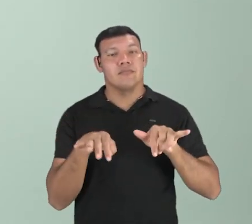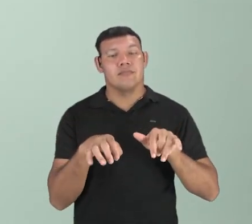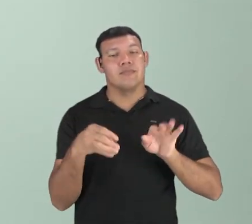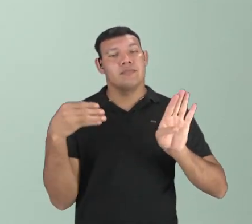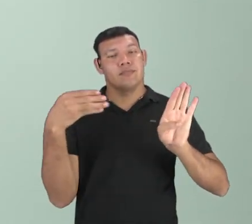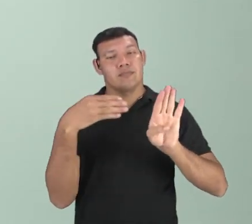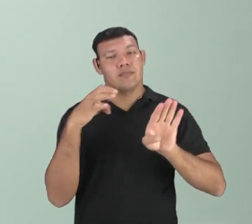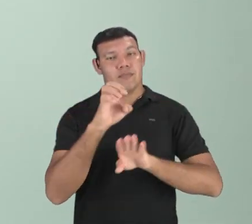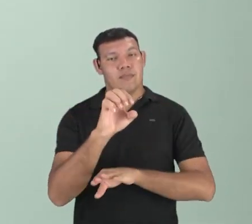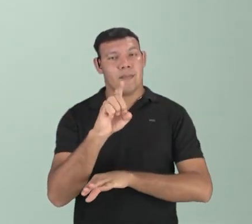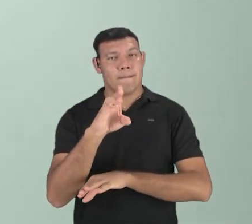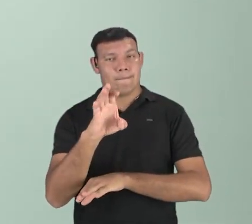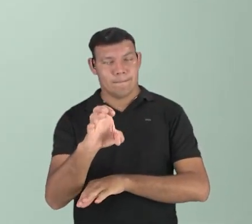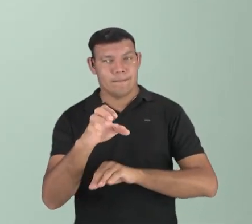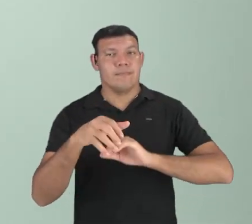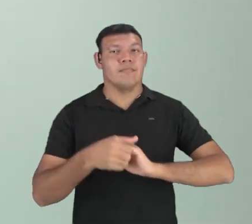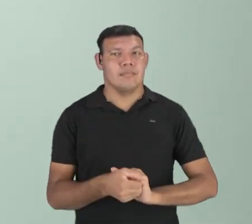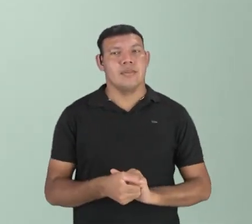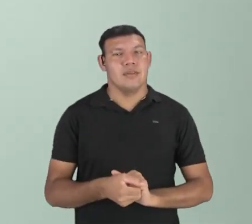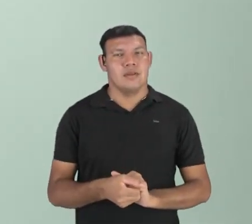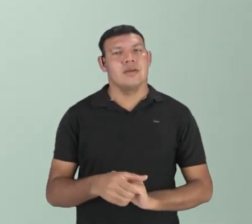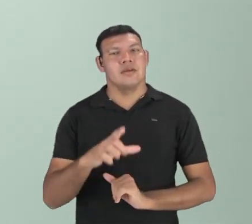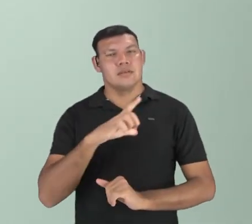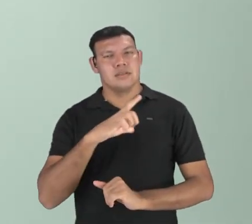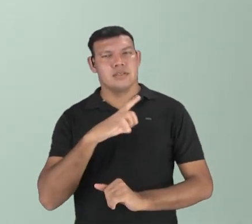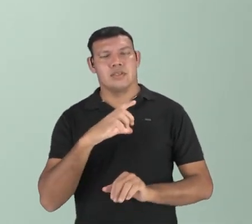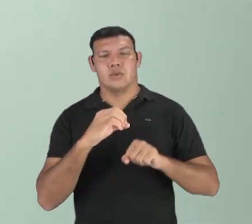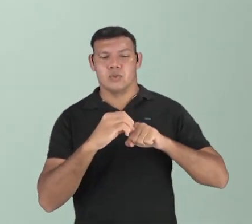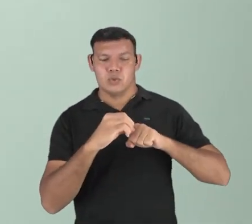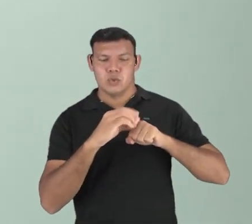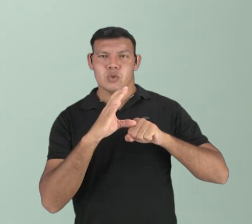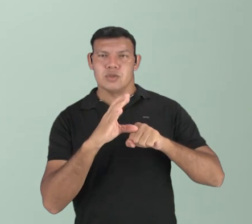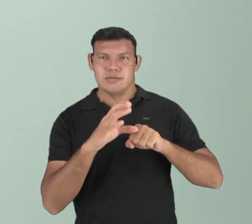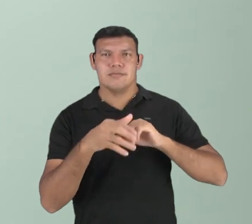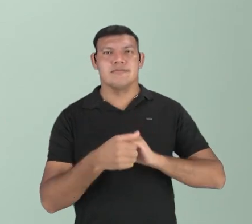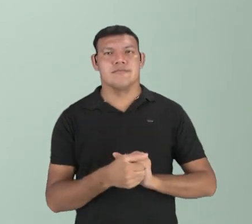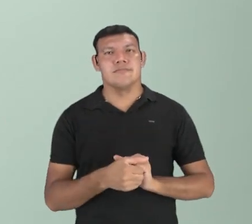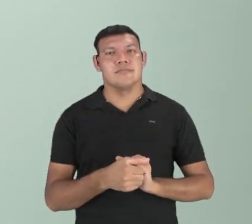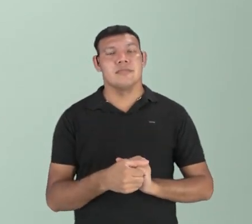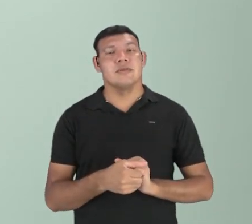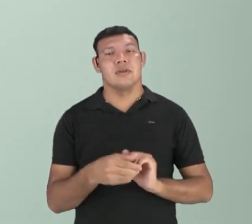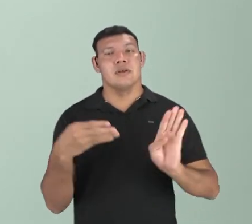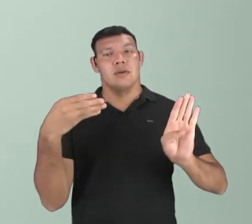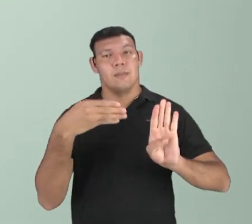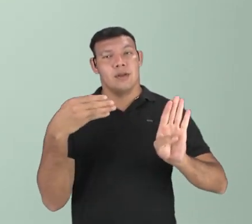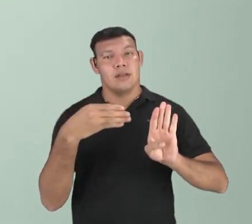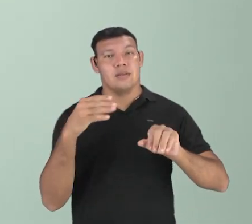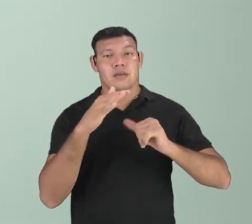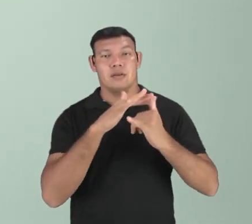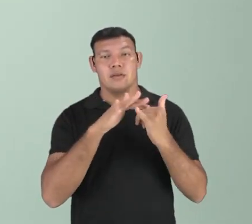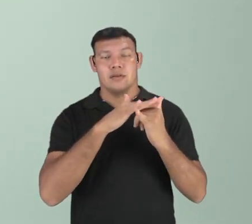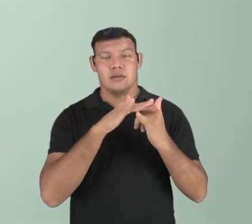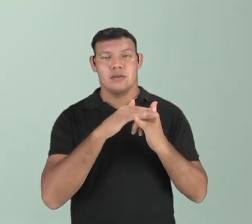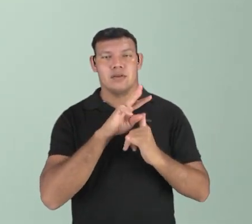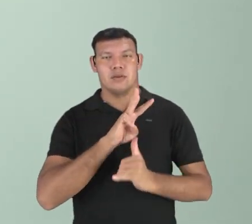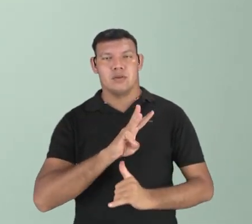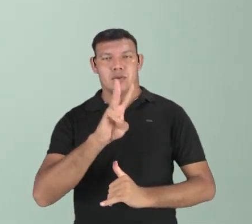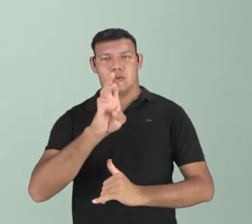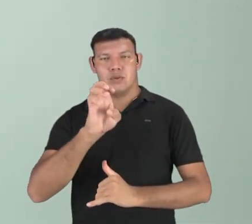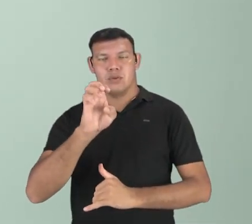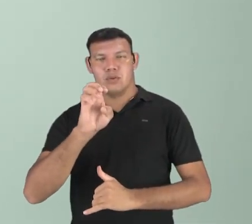bom? Acesse a plataforma Eduque, vai lá, tem acesso a todo esse conhecimento e também lá na plataforma